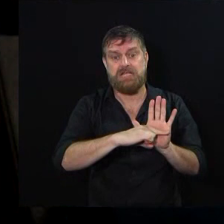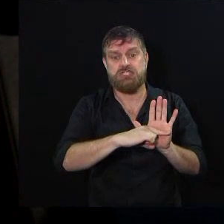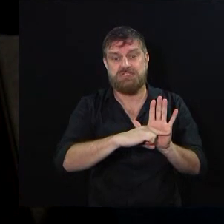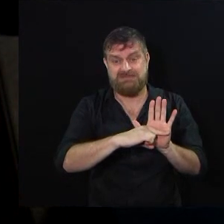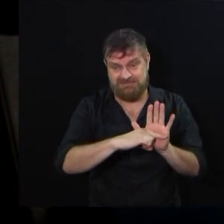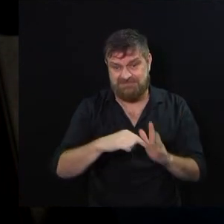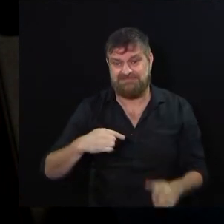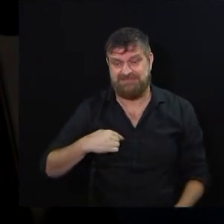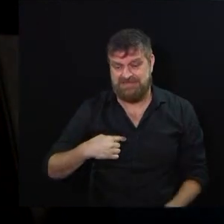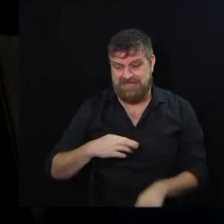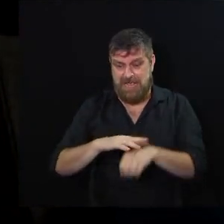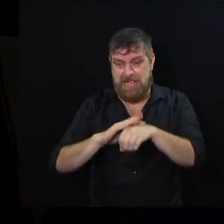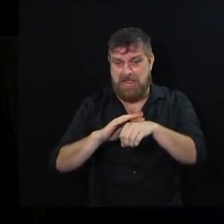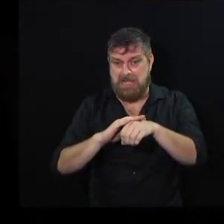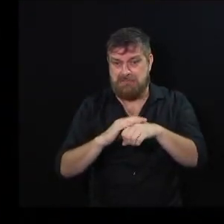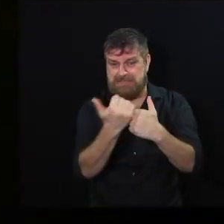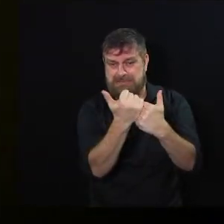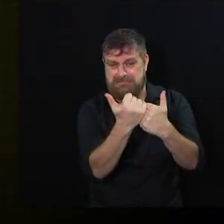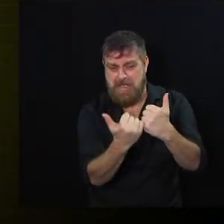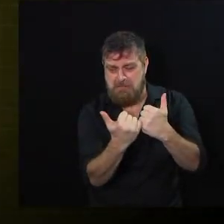O estágio terminal.